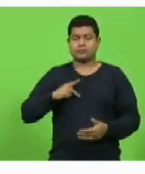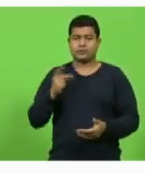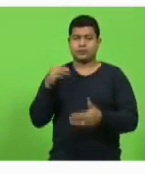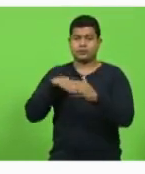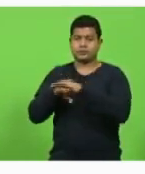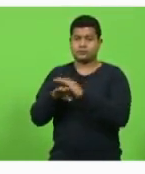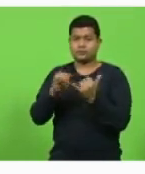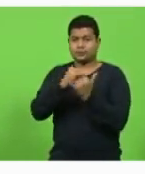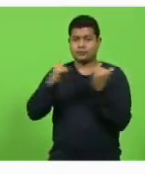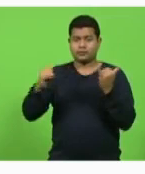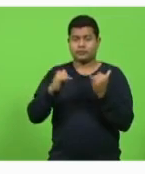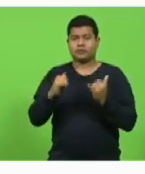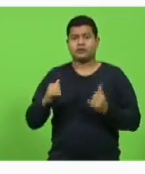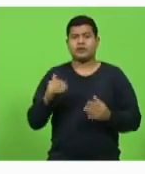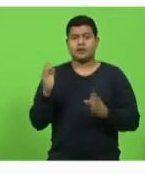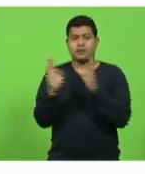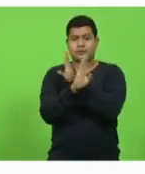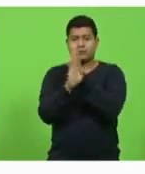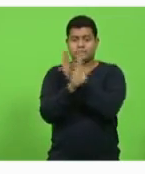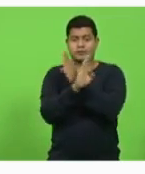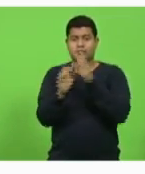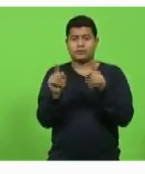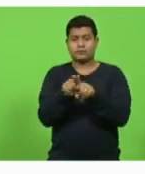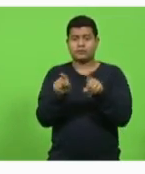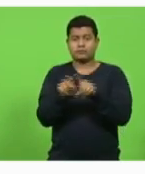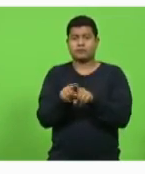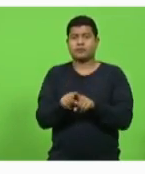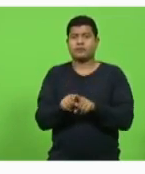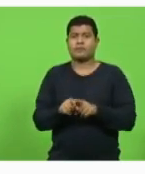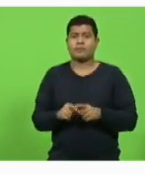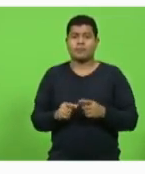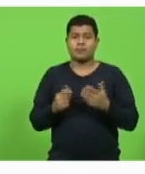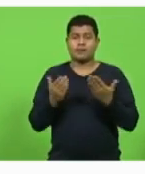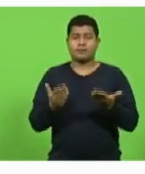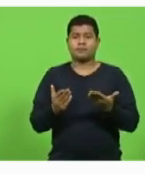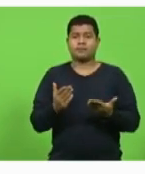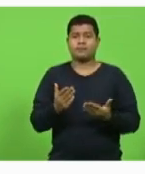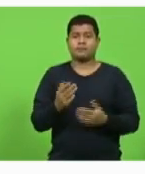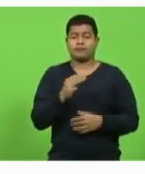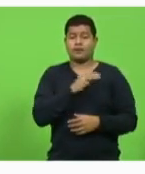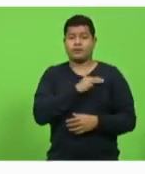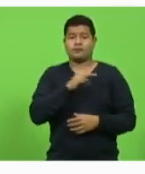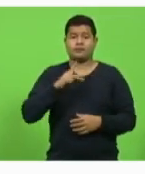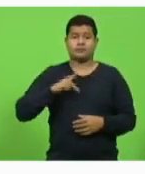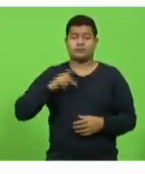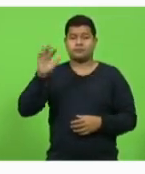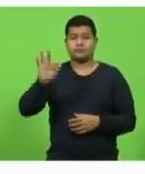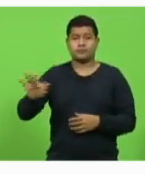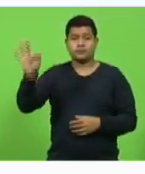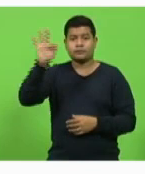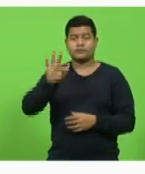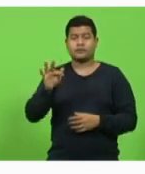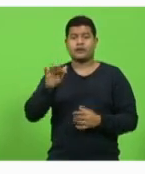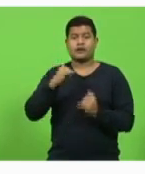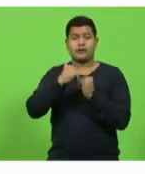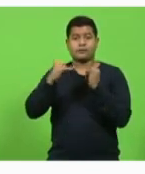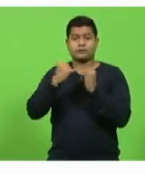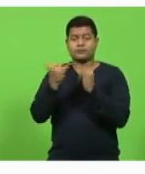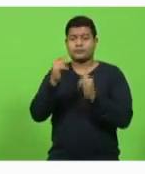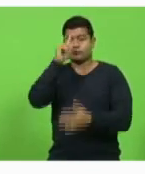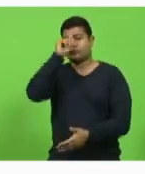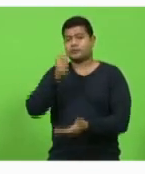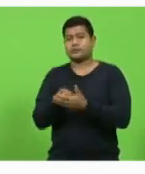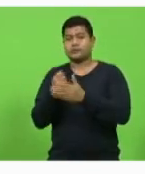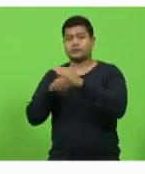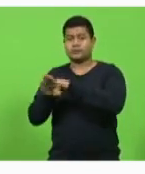Catarina e da promoção de arquivamento desfiado pelo Ministério Público Federal, que, à semelhança da atuação